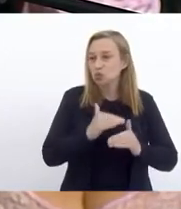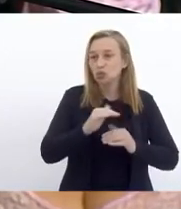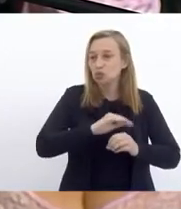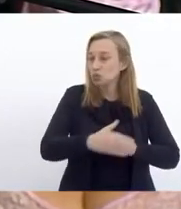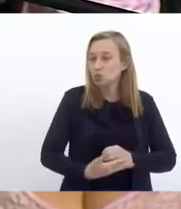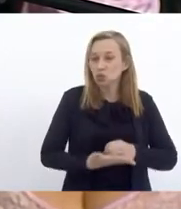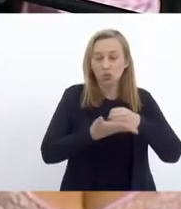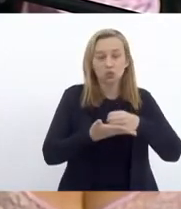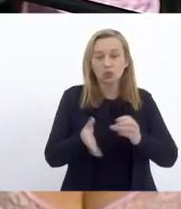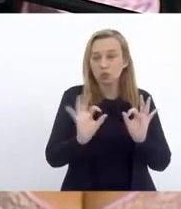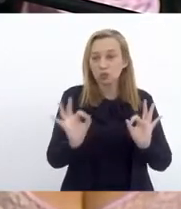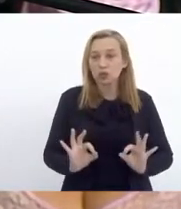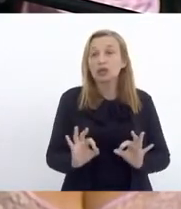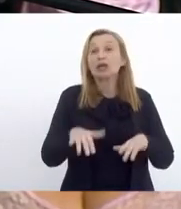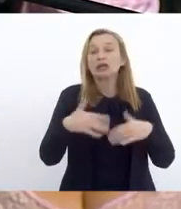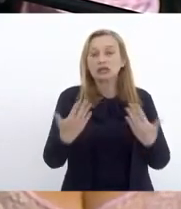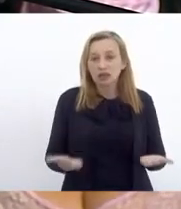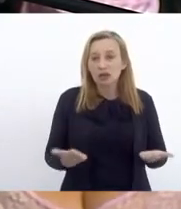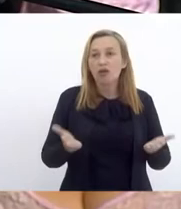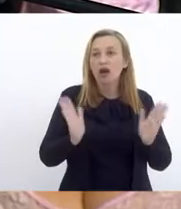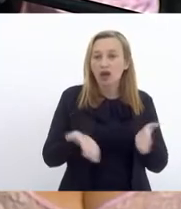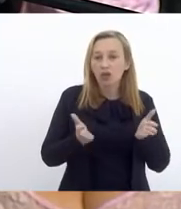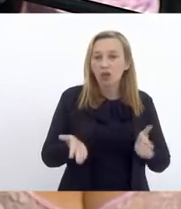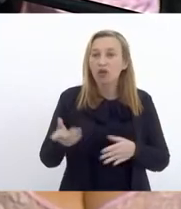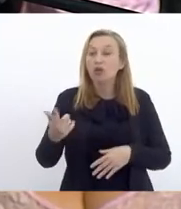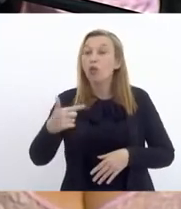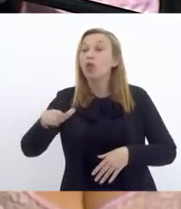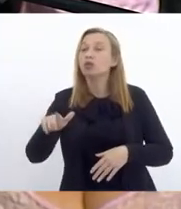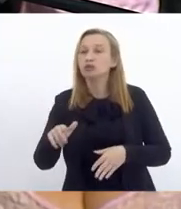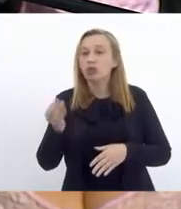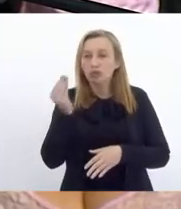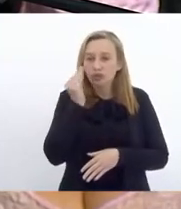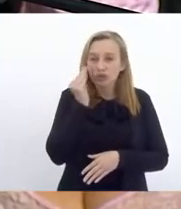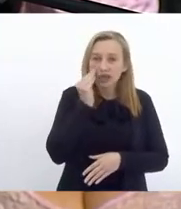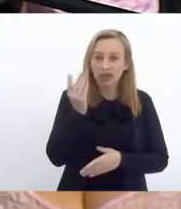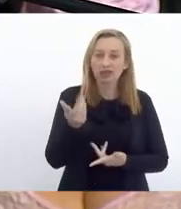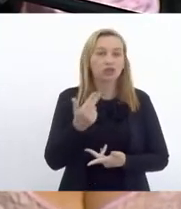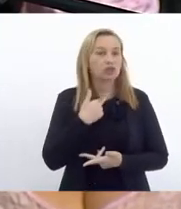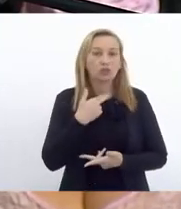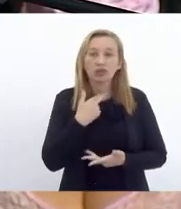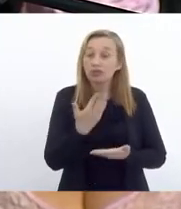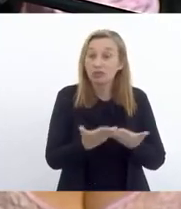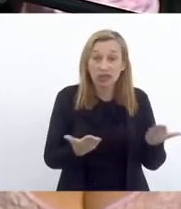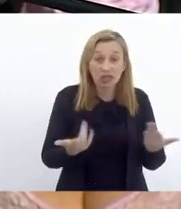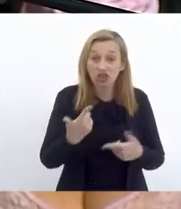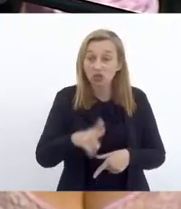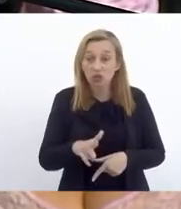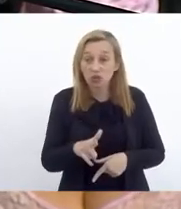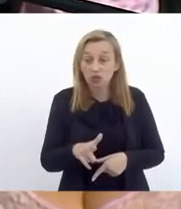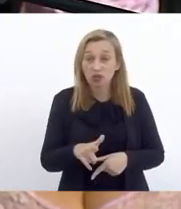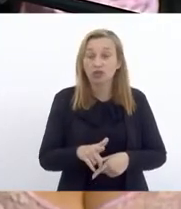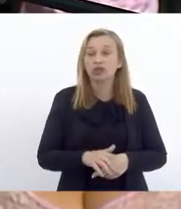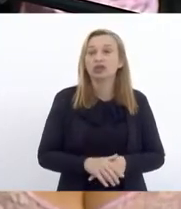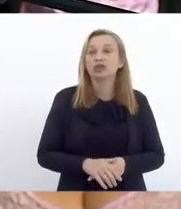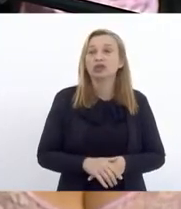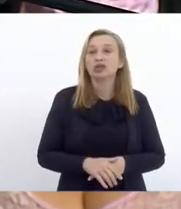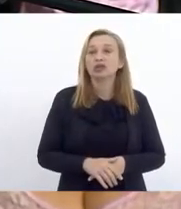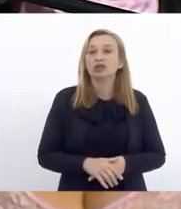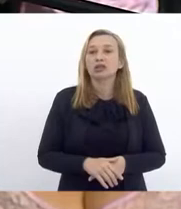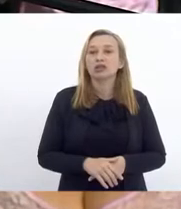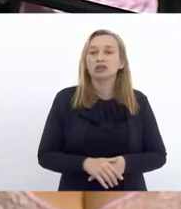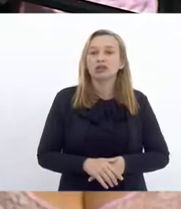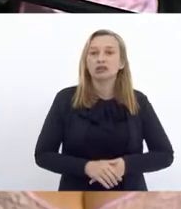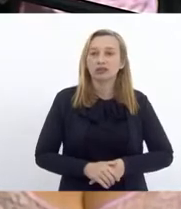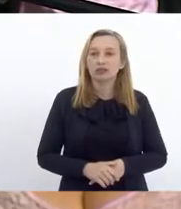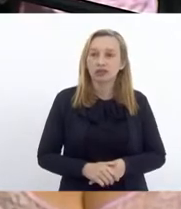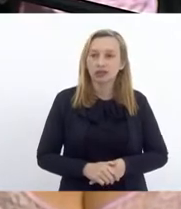sustentável. Então, agora, novamente, temos uma outra oportunidade, não podemos deixar essa oportunidade passar e isso tornar uma